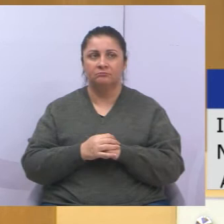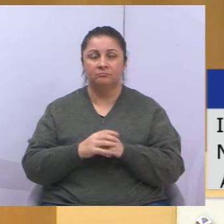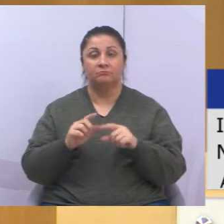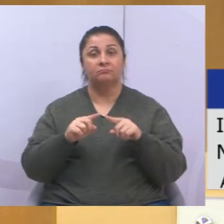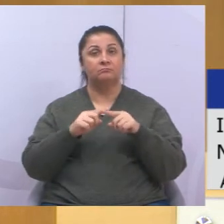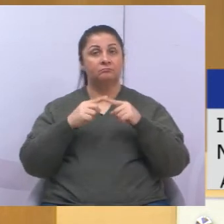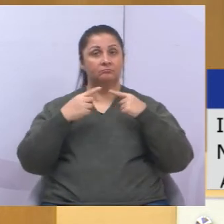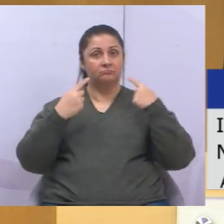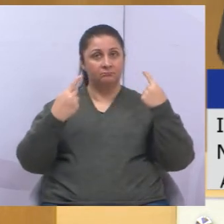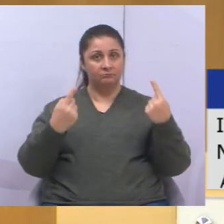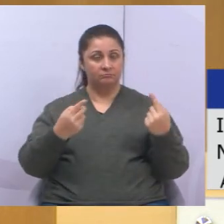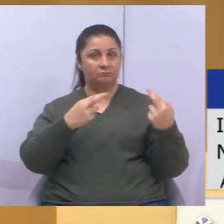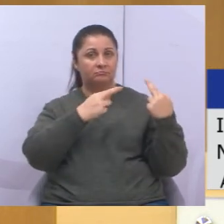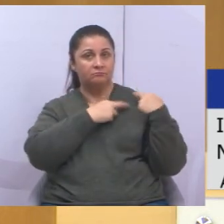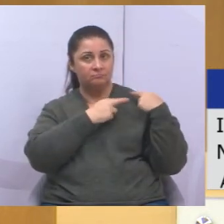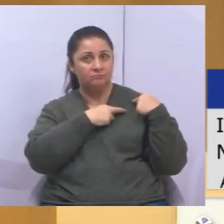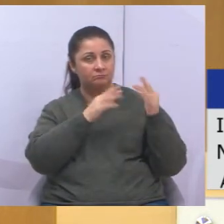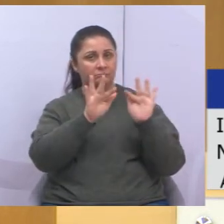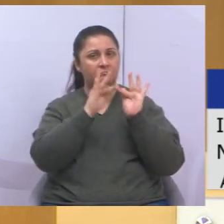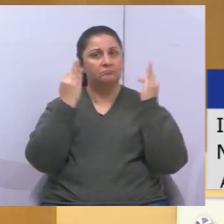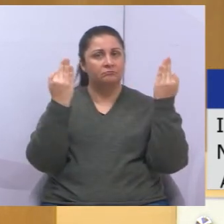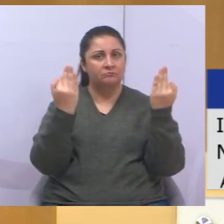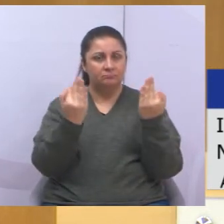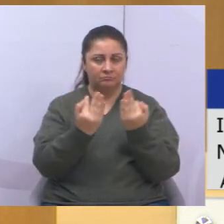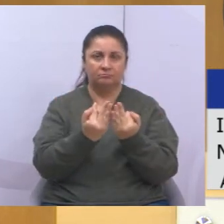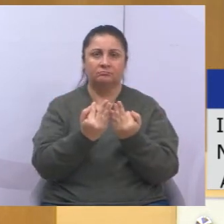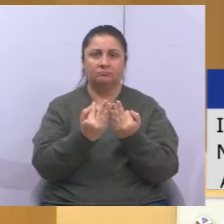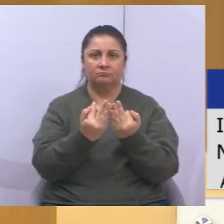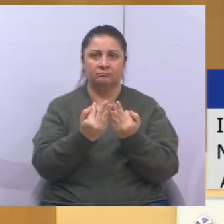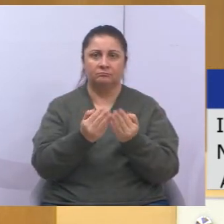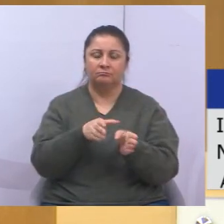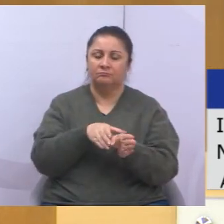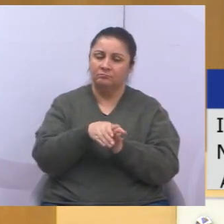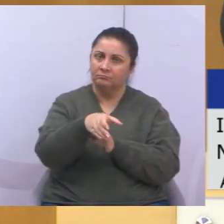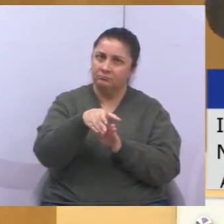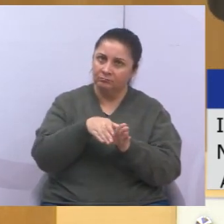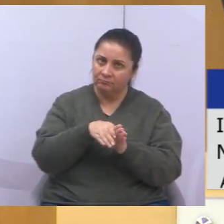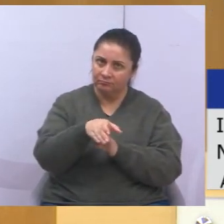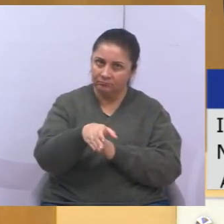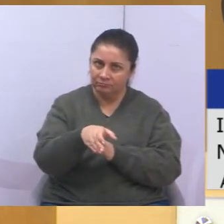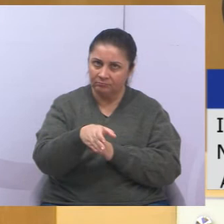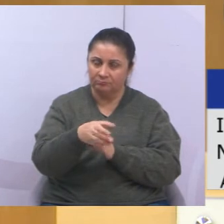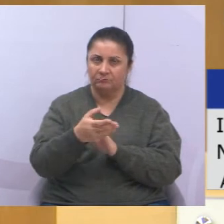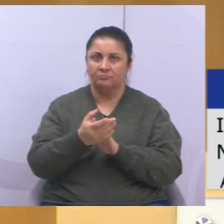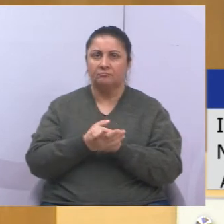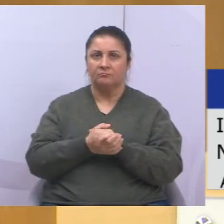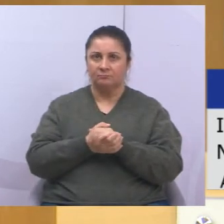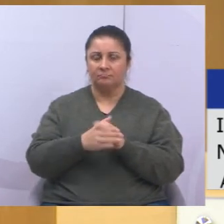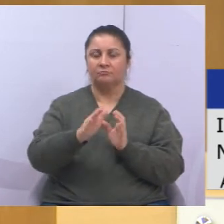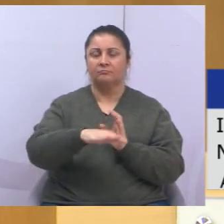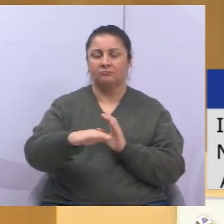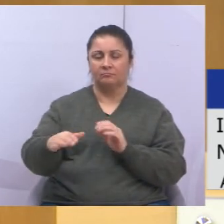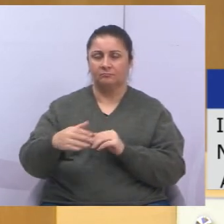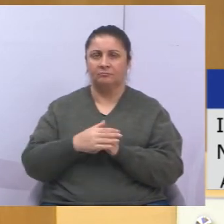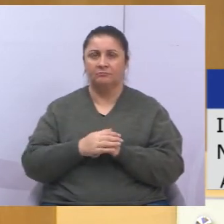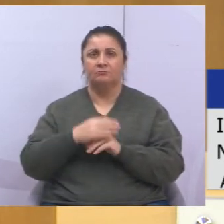aos pais, cabe à família orientar as nossas crianças para saber qual